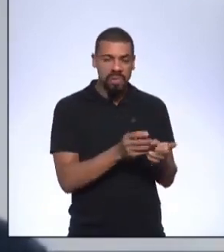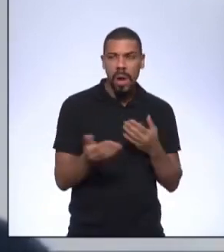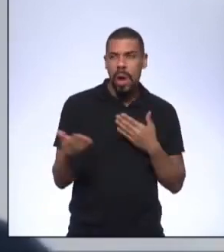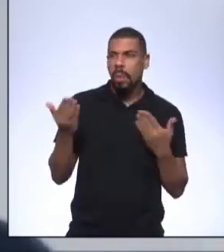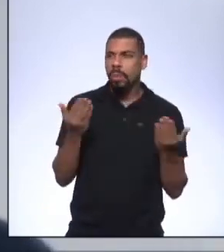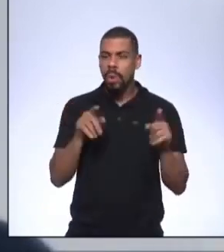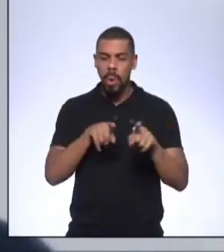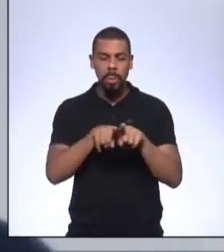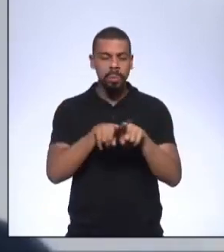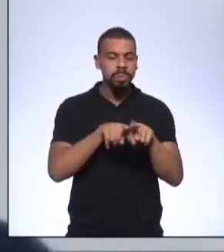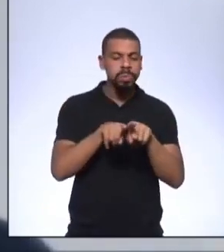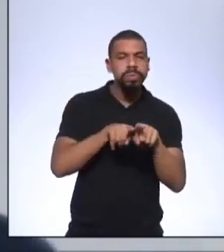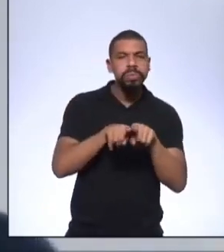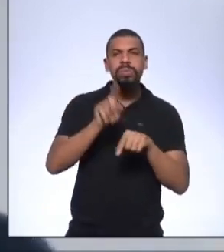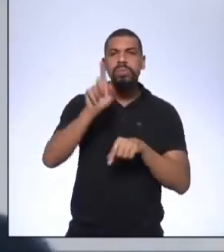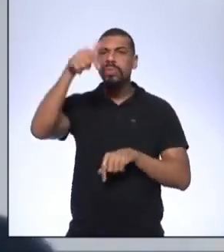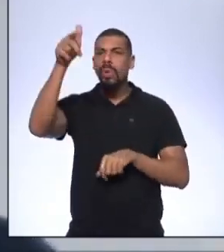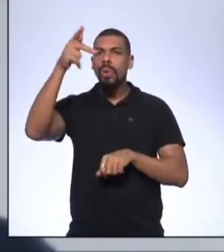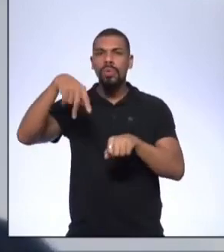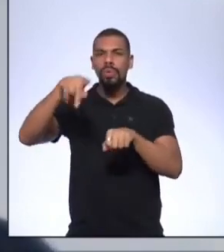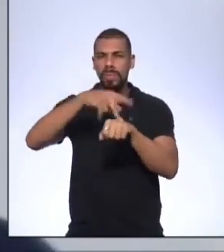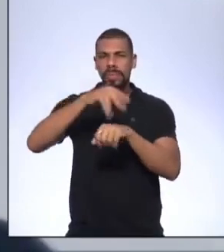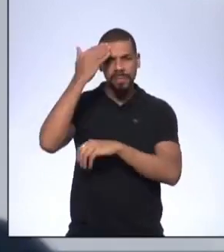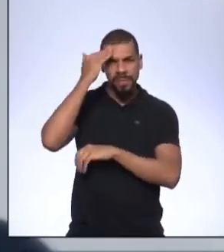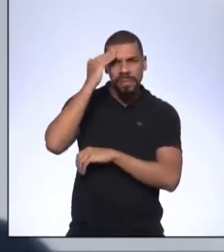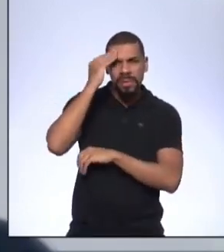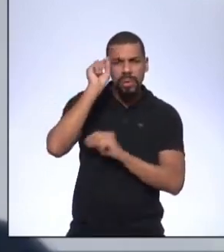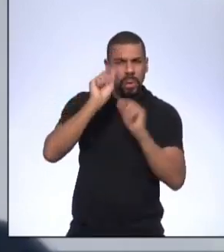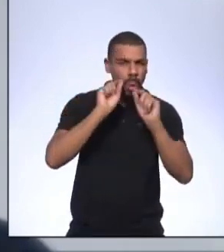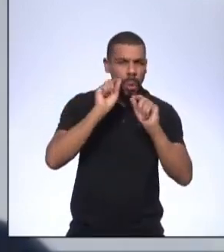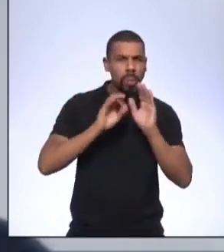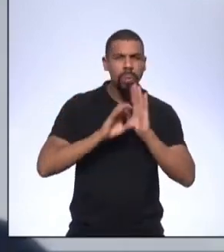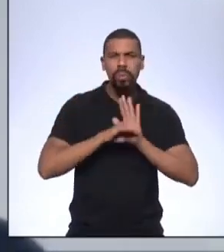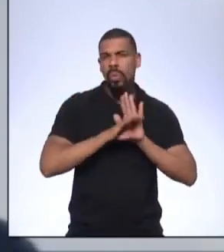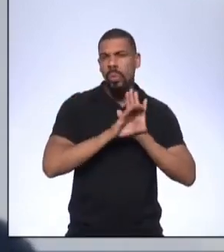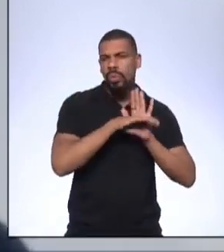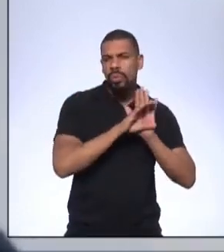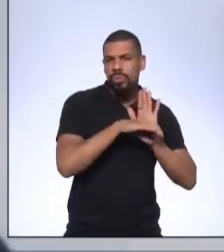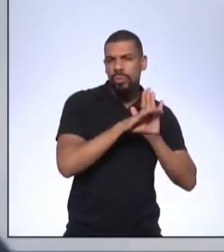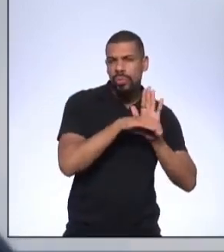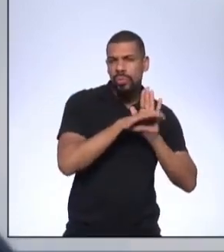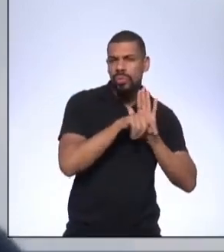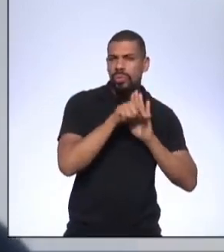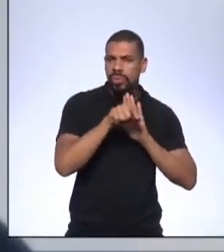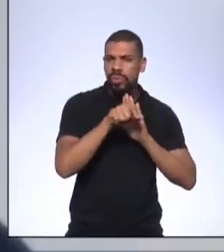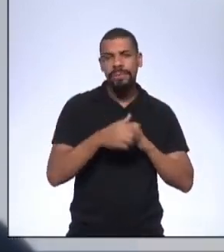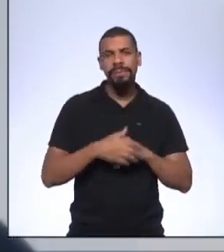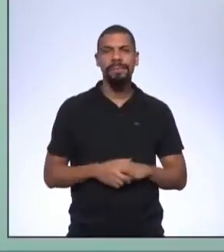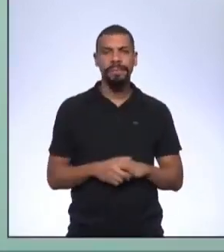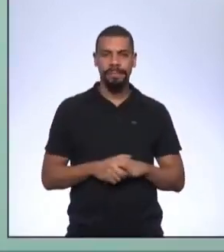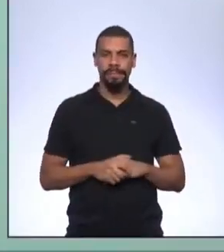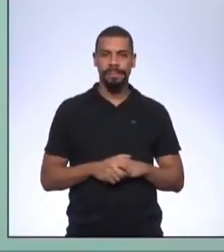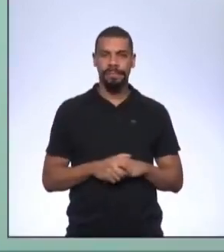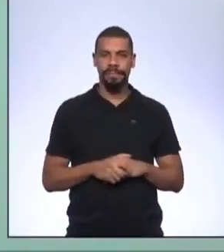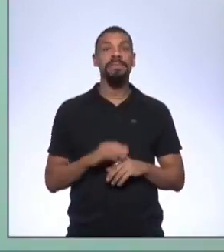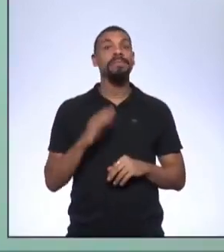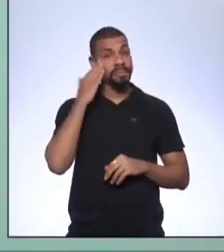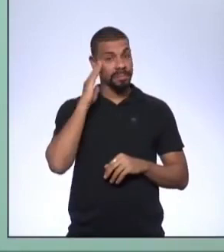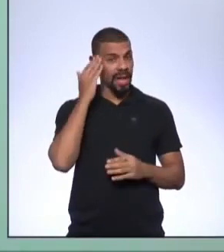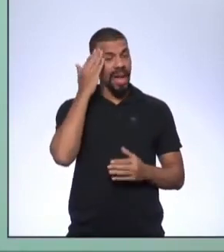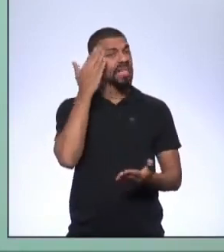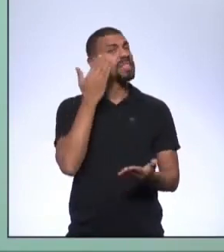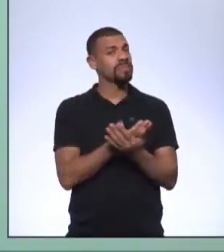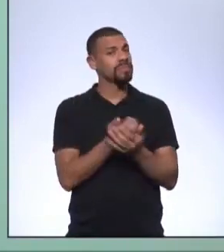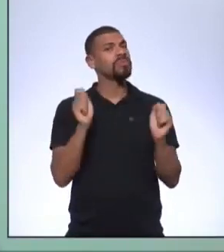que vêm de fora, né? Entenderam o conceito de protecionismo? Acho que ficou claro, né, professora Janaína? Acredito que ficou claro, sim,